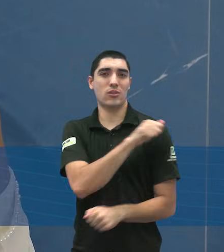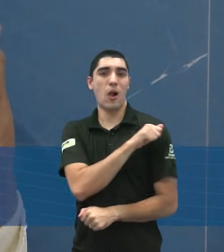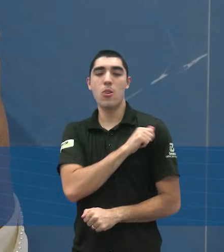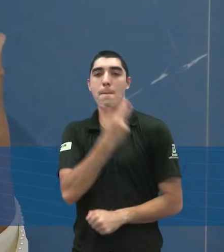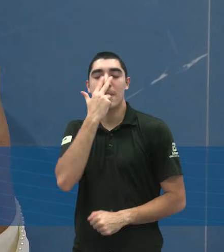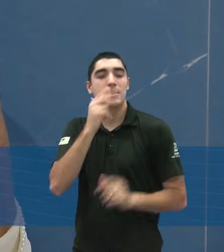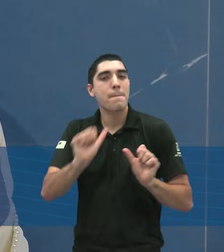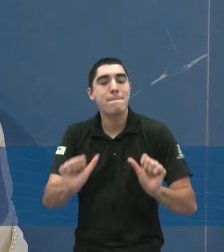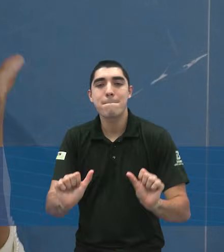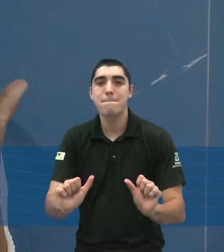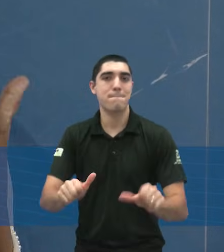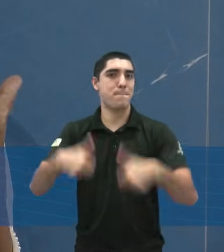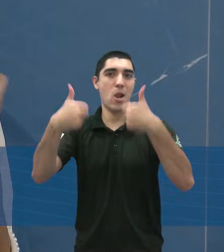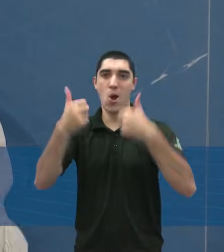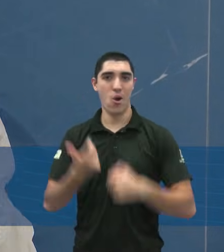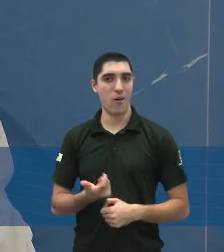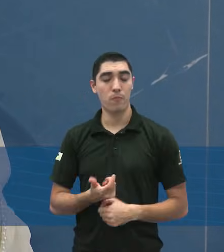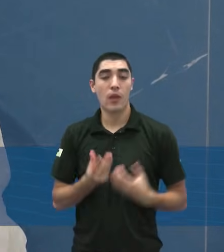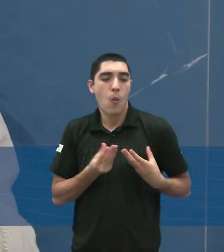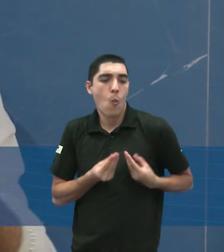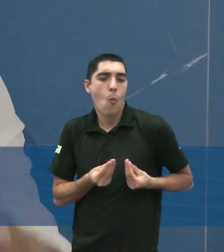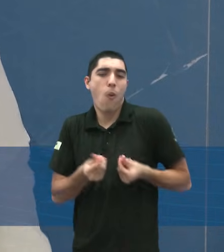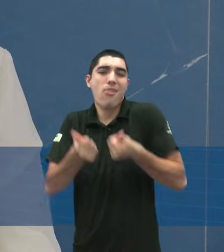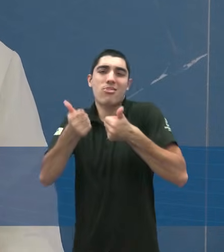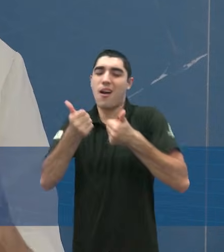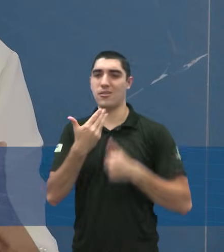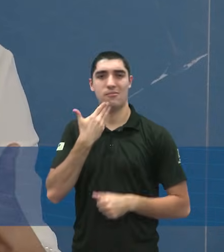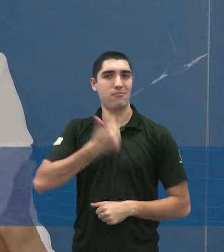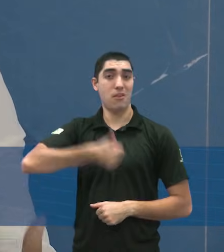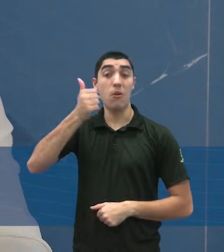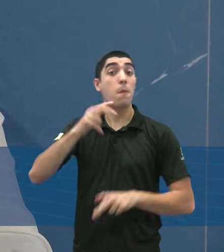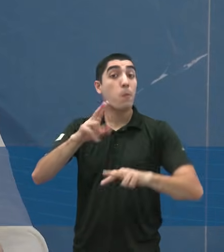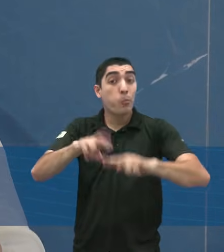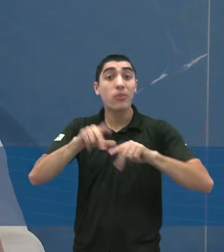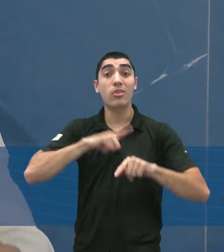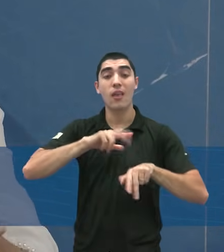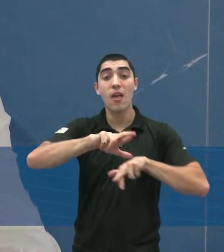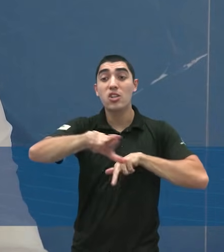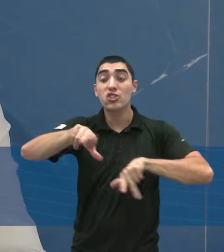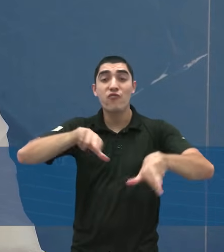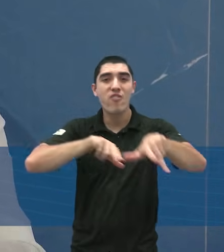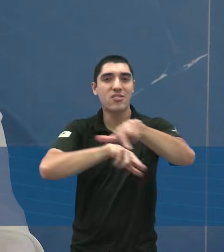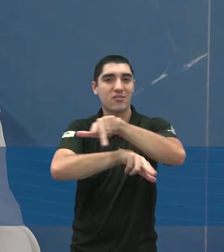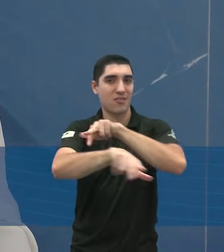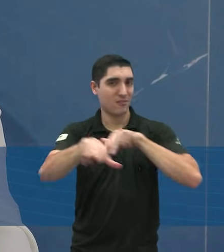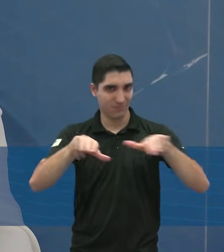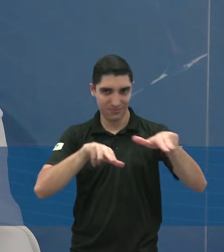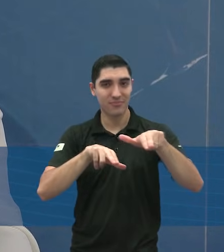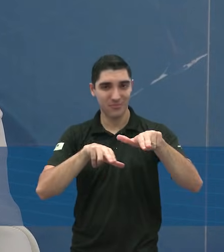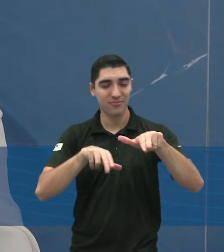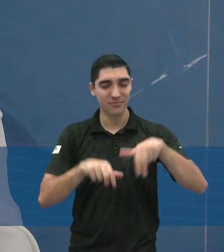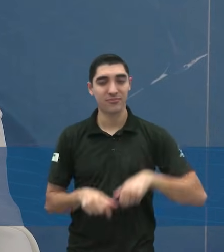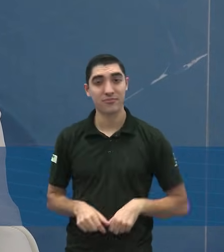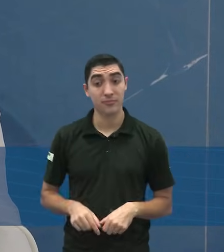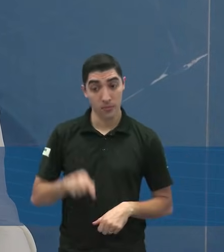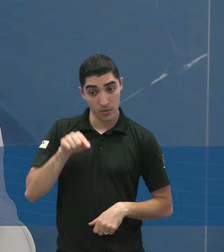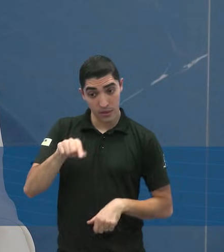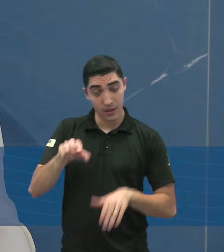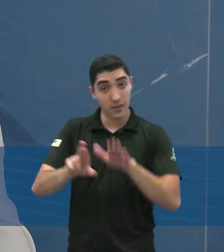A qualidade fica muito melhor e temos aí a diversidade, né, sendo abordada.